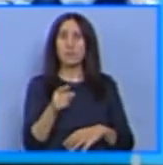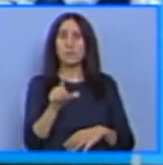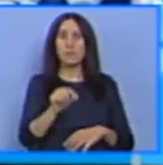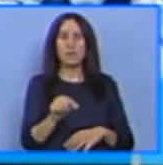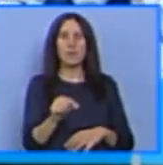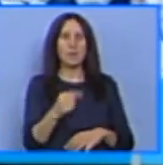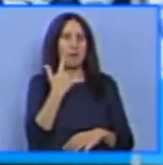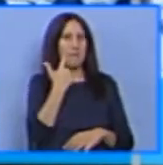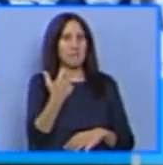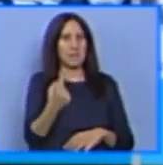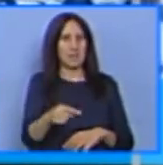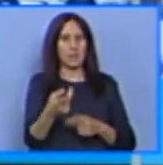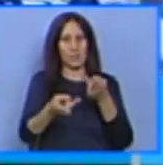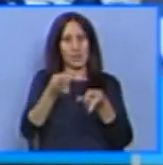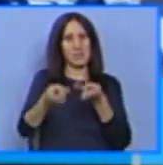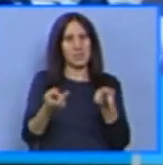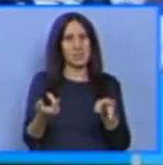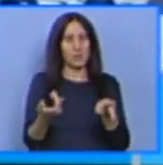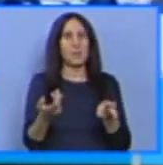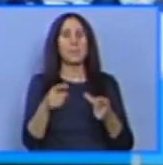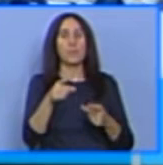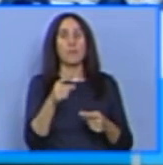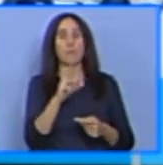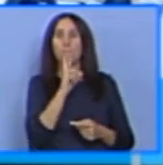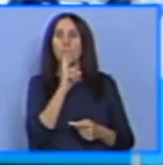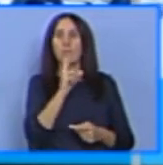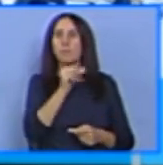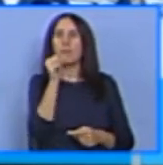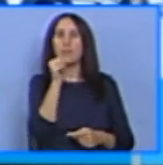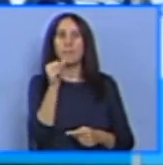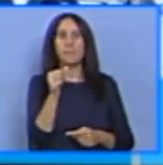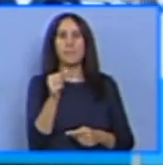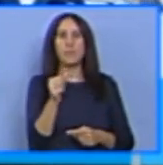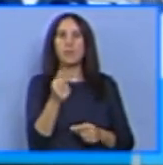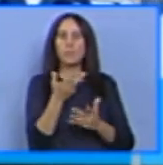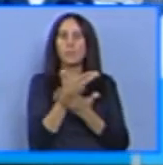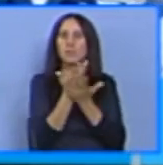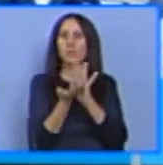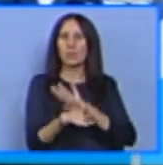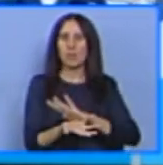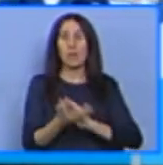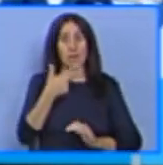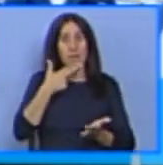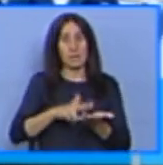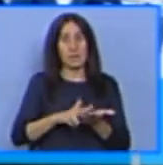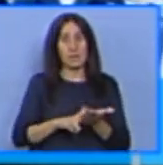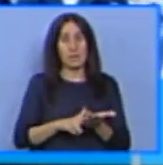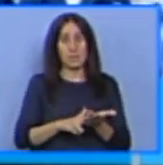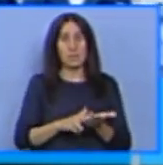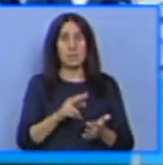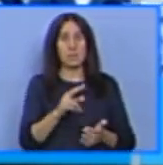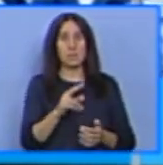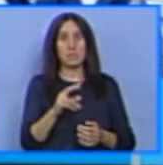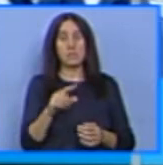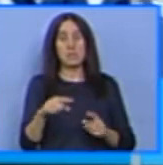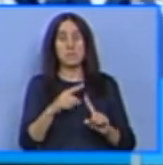se vai notando na análise, ou seja, Fátima sempre foi uma coisa multidimensional. É verdade que, a partir de 30, digamos, há